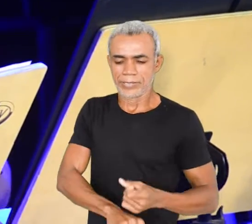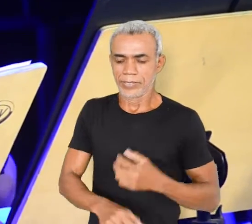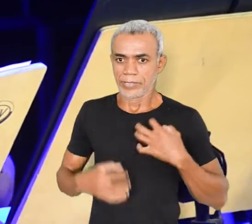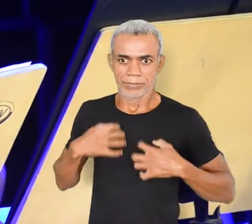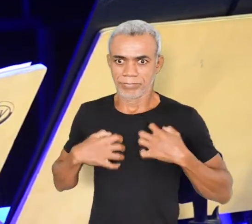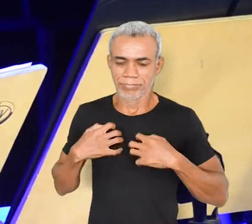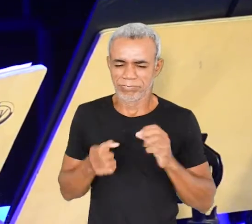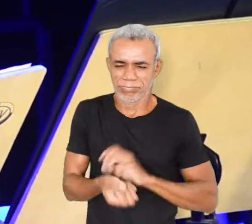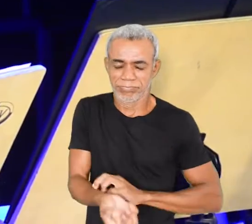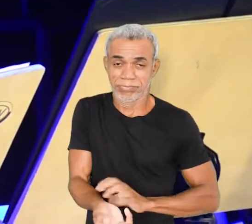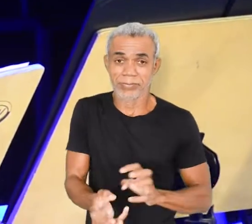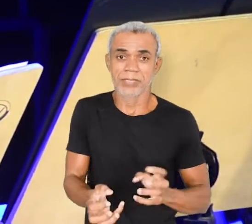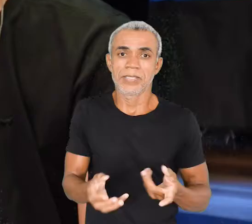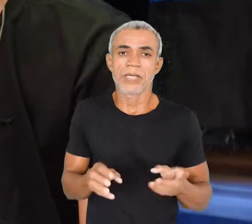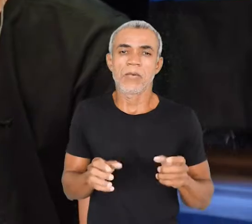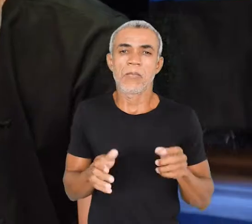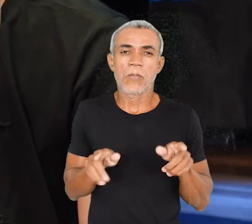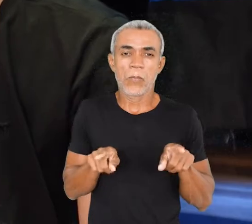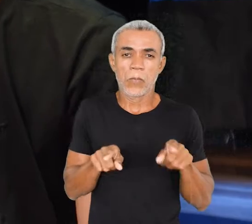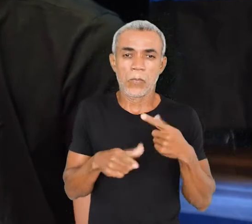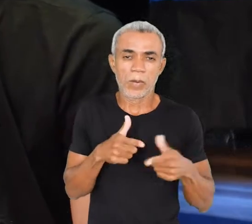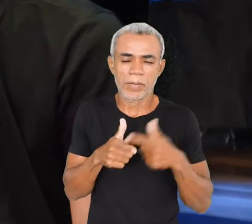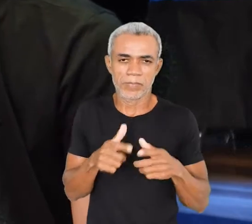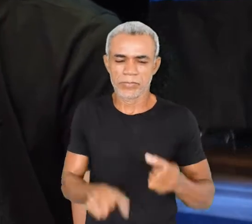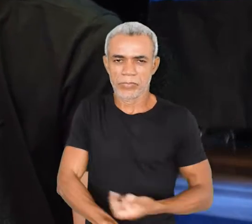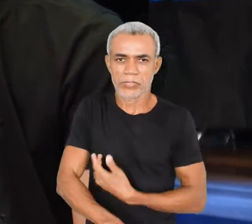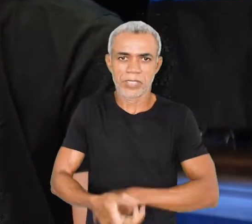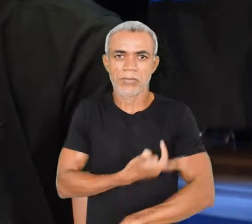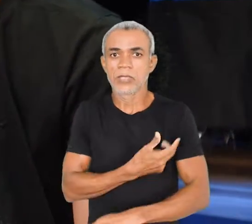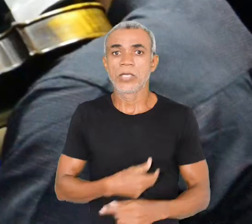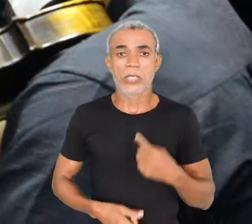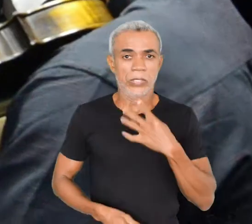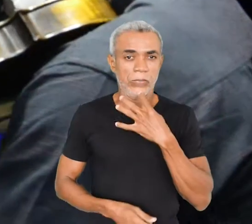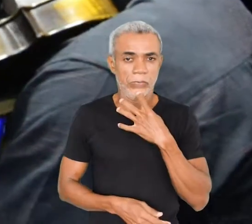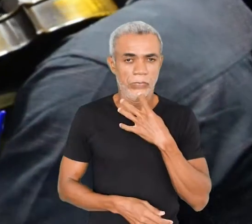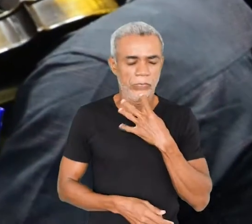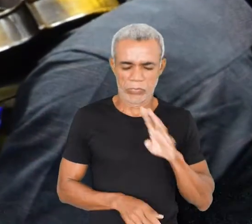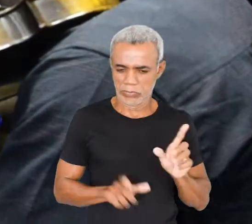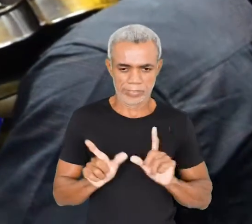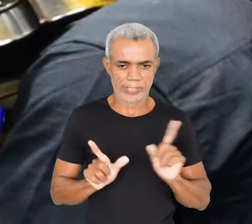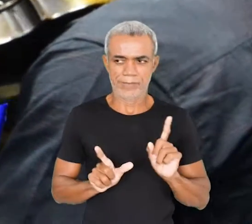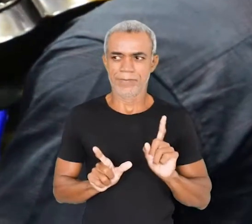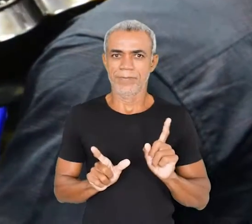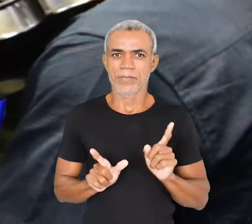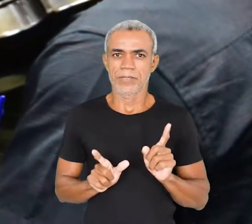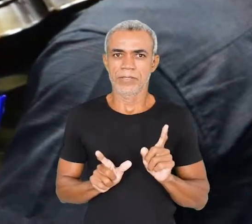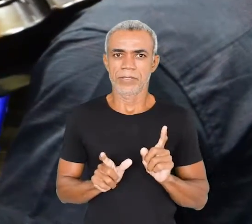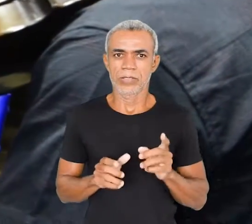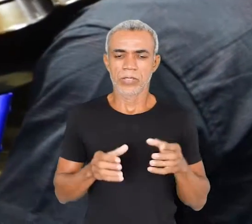estabelecer essa ansiedade, esse problema emocional que eu tinha. Eu não conhecia